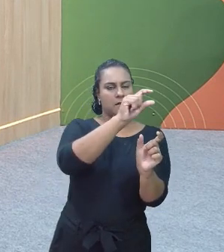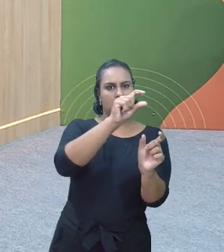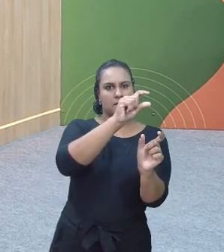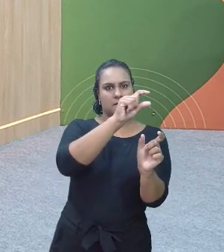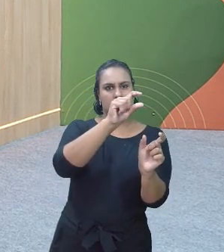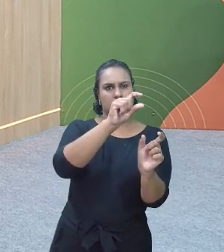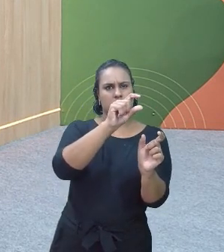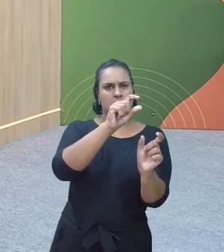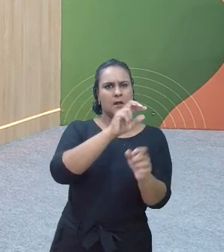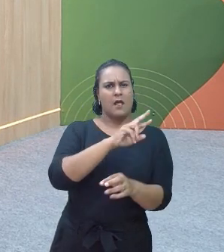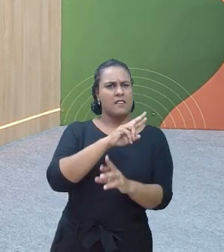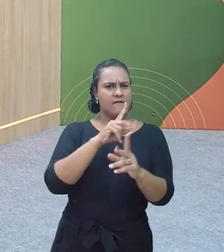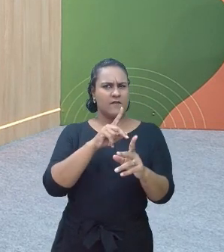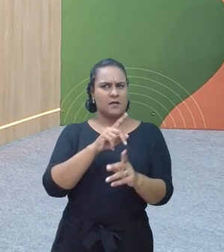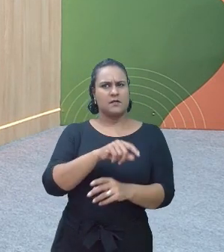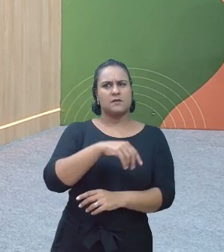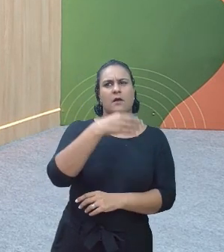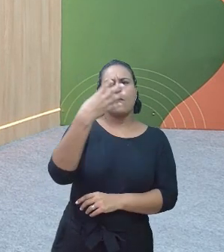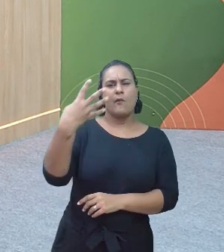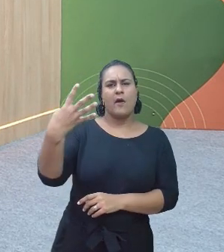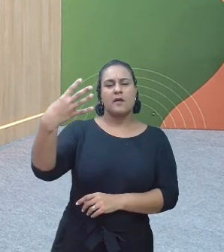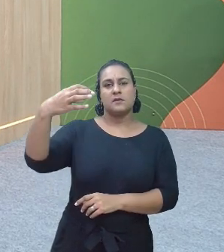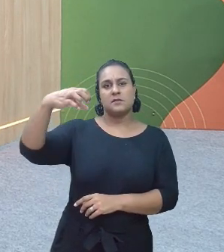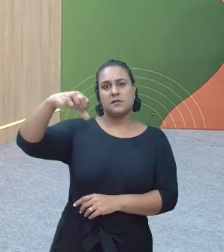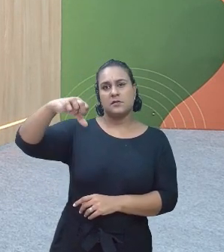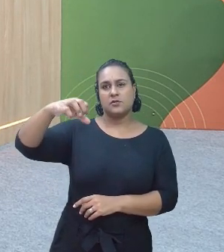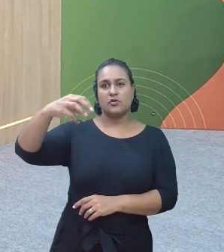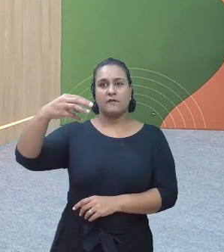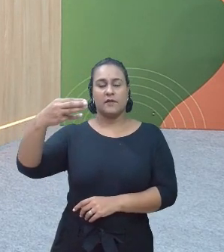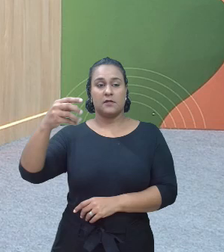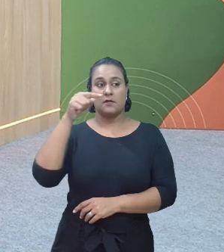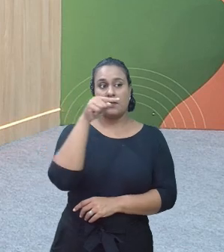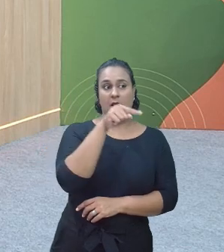para outra nem é tanta, ó. 493 para